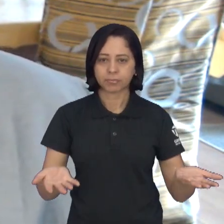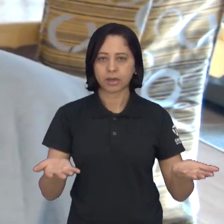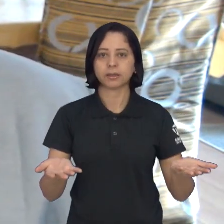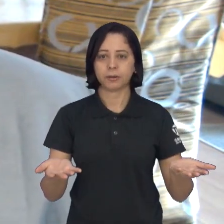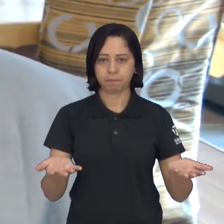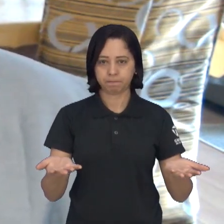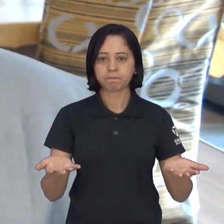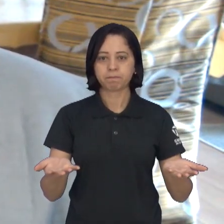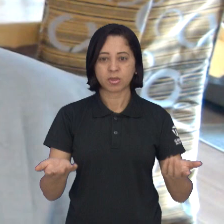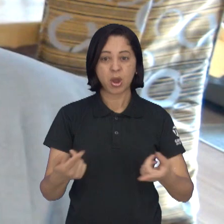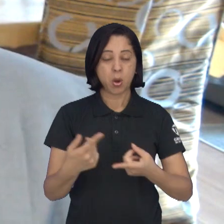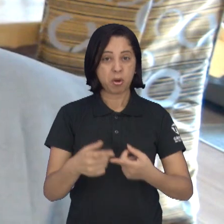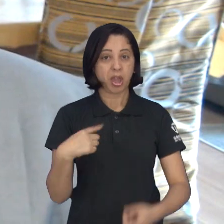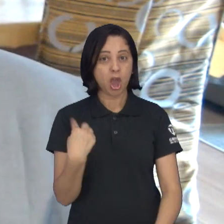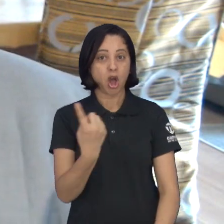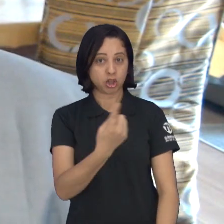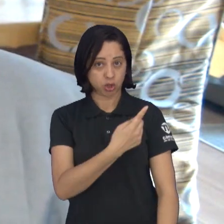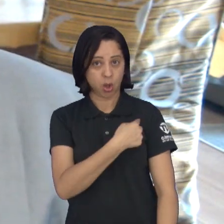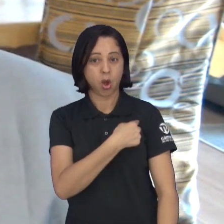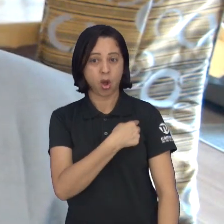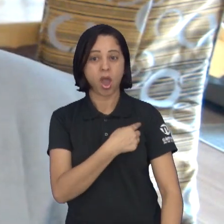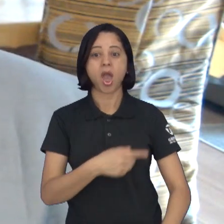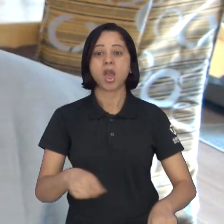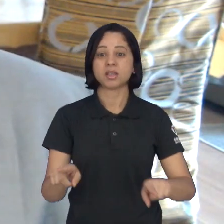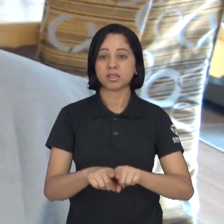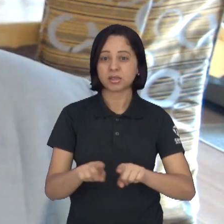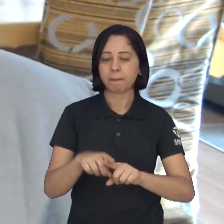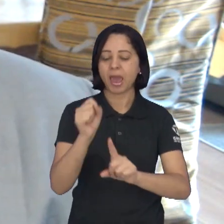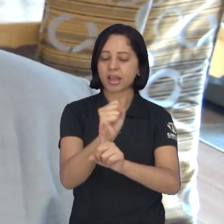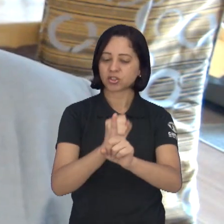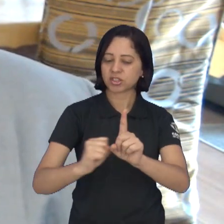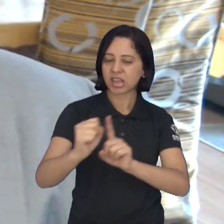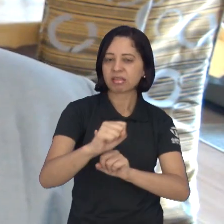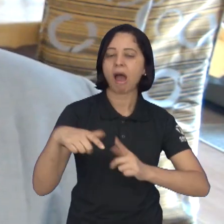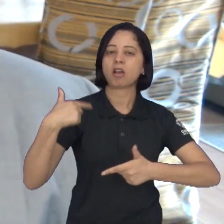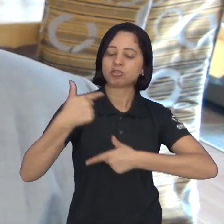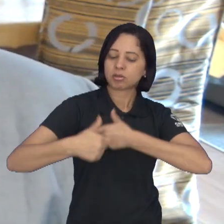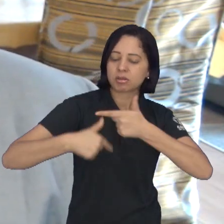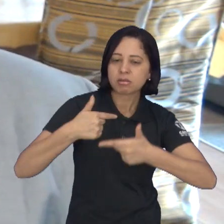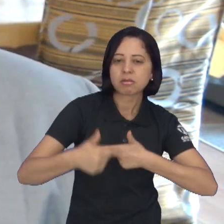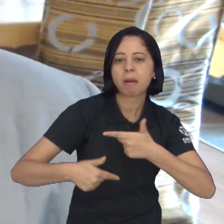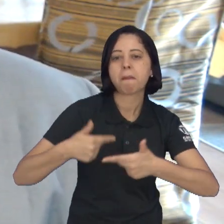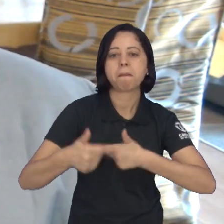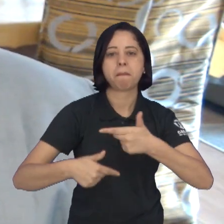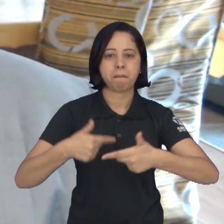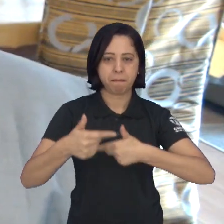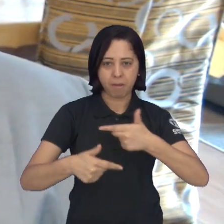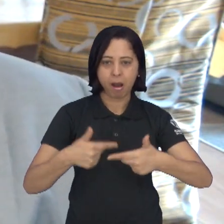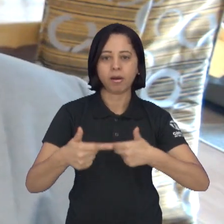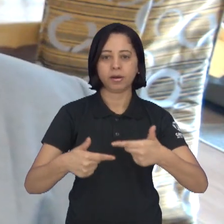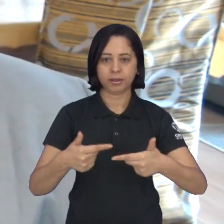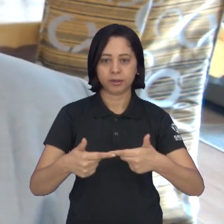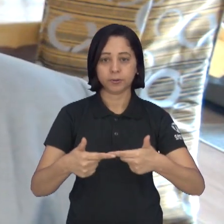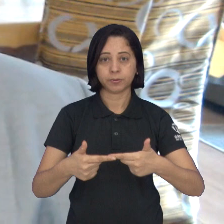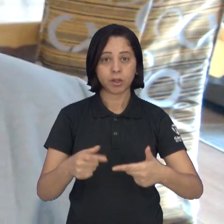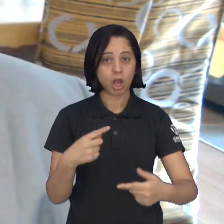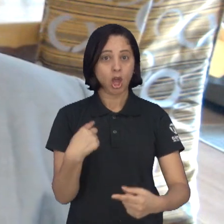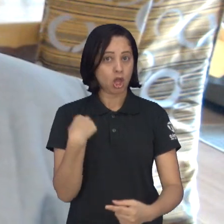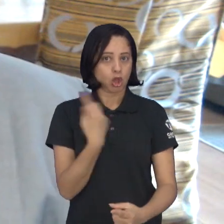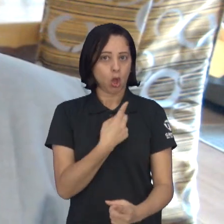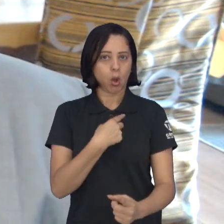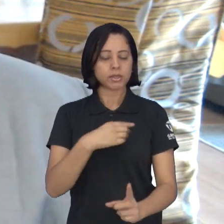porque todos nós também geramos valor para a sociedade, trabalhamos, e assim como somos